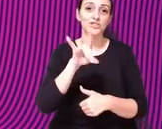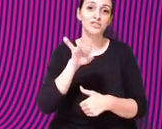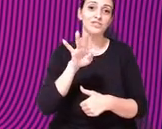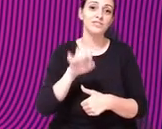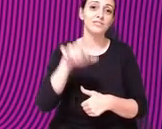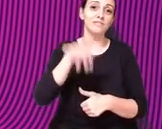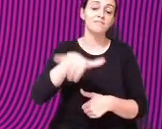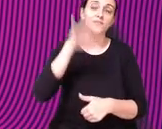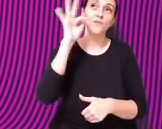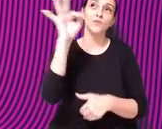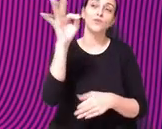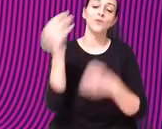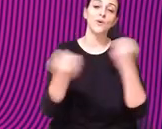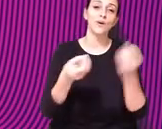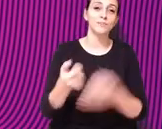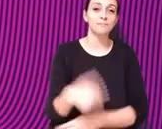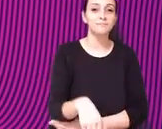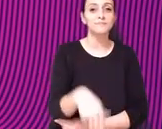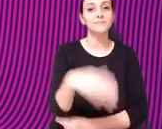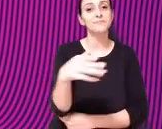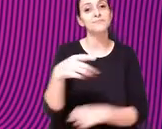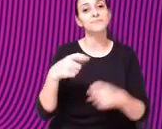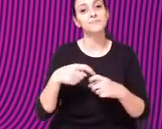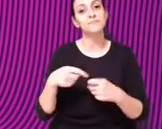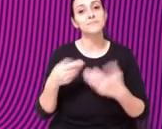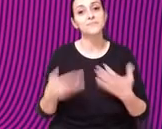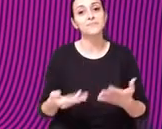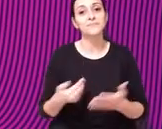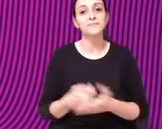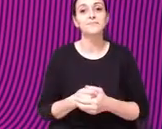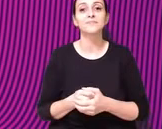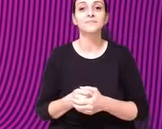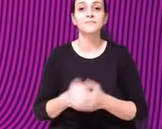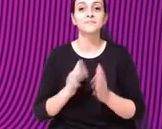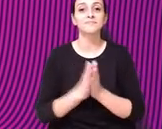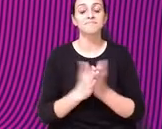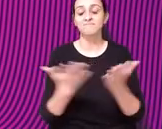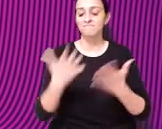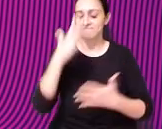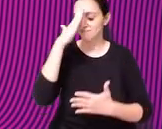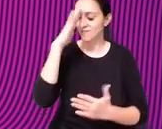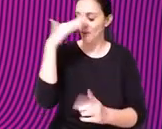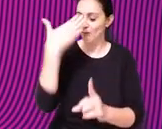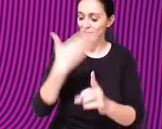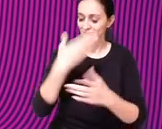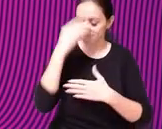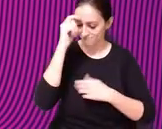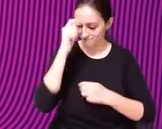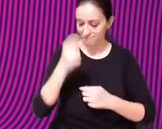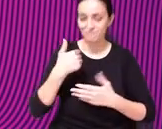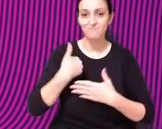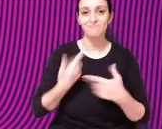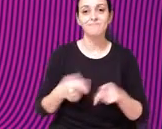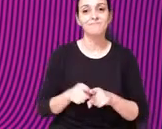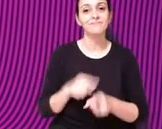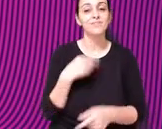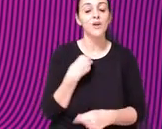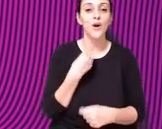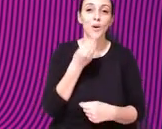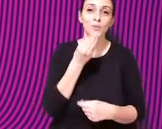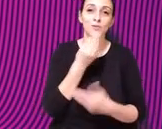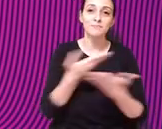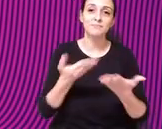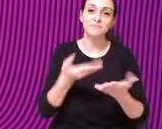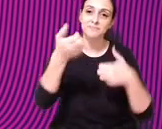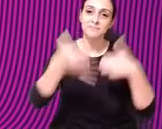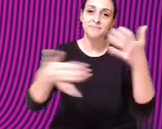perspectivas. Doutor Múcio, você muito nos honra e, obviamente, eu gostaria que a gente pudesse estar ouvindo você.